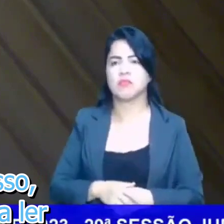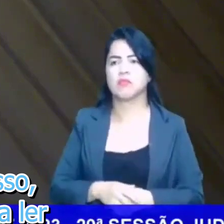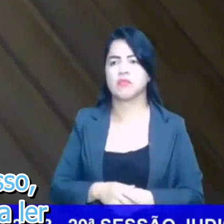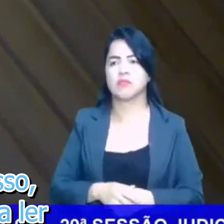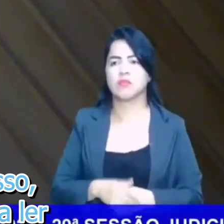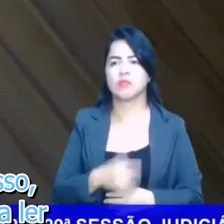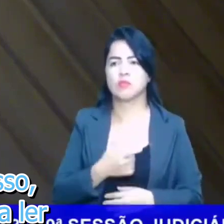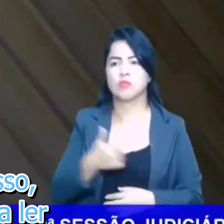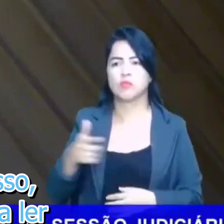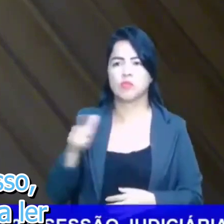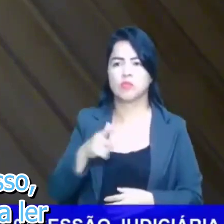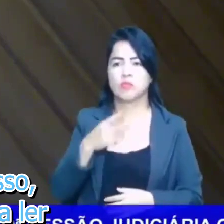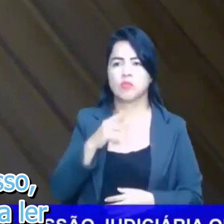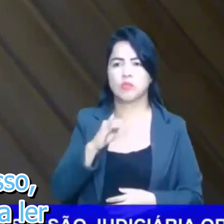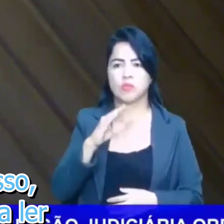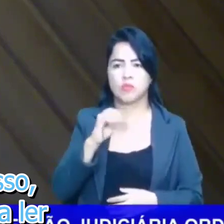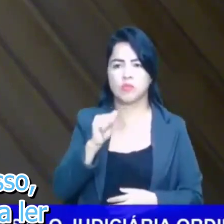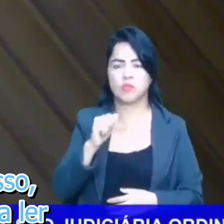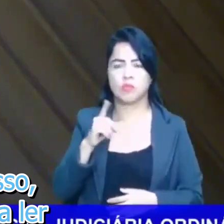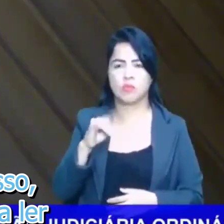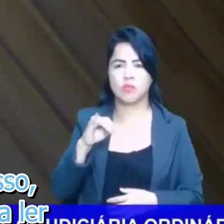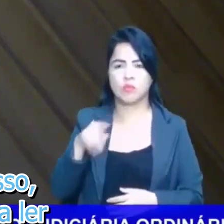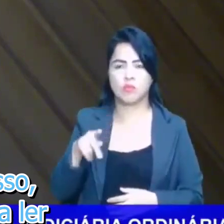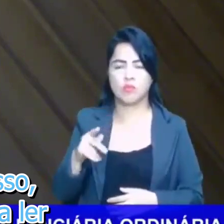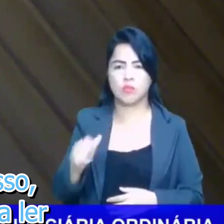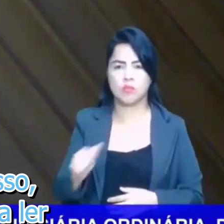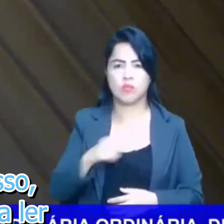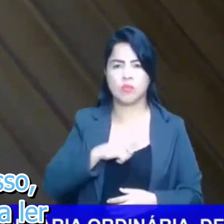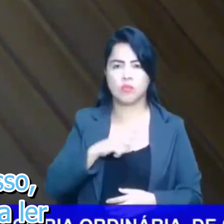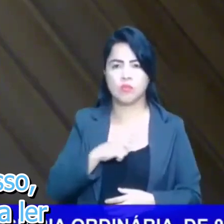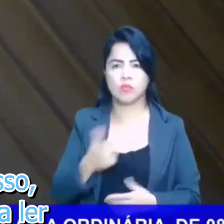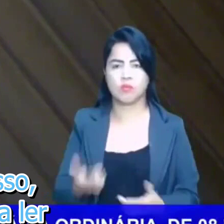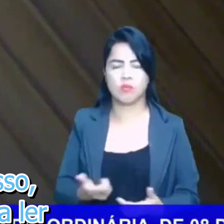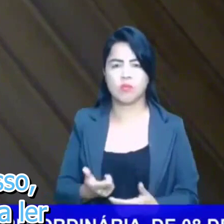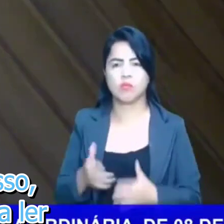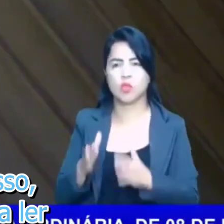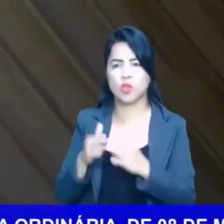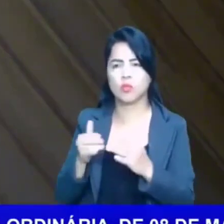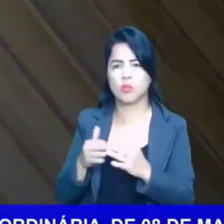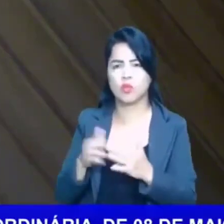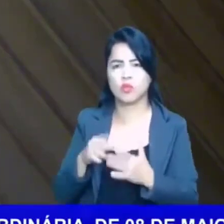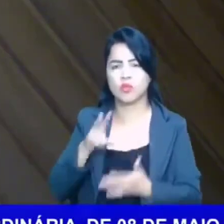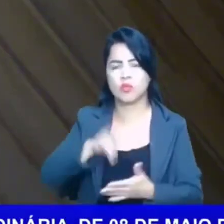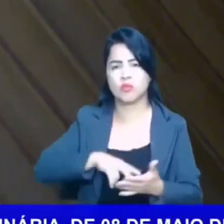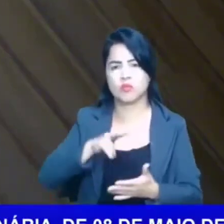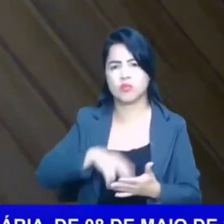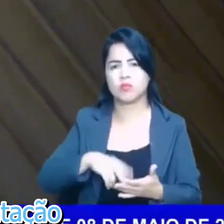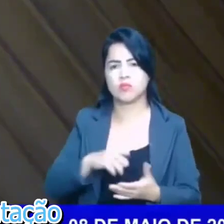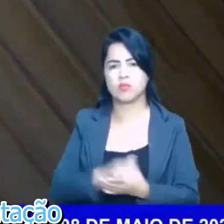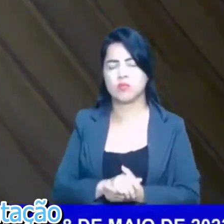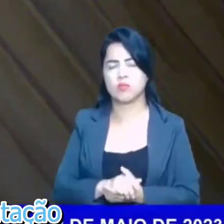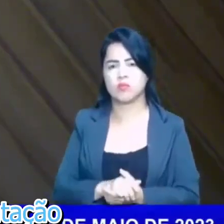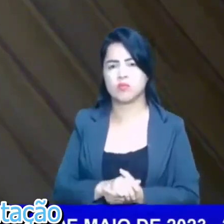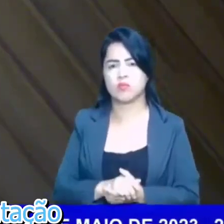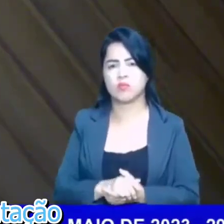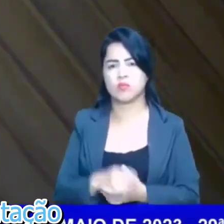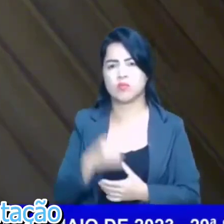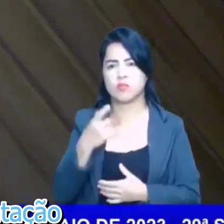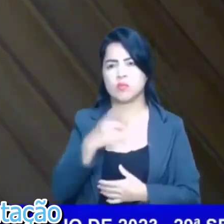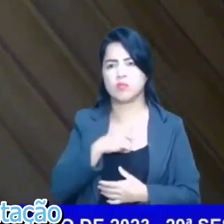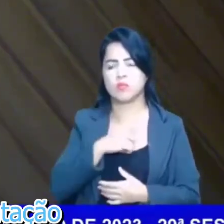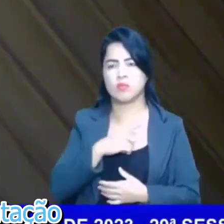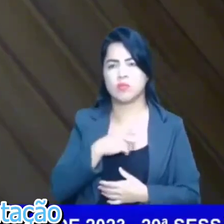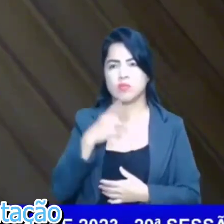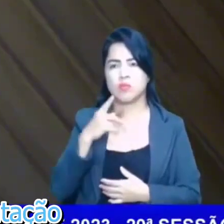Sobre as alegações de que Picadinha confessa, com a máxima venha, doutor Vlad, eu peço aqui para ler um trecho da defesa